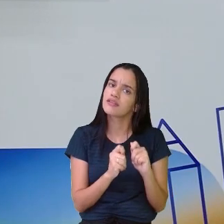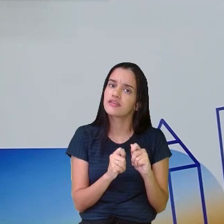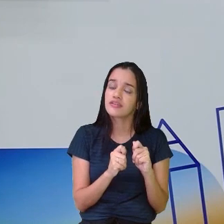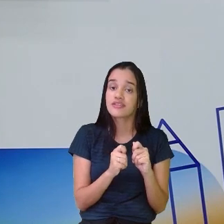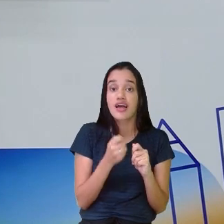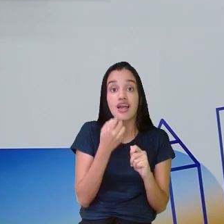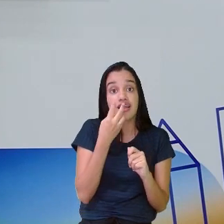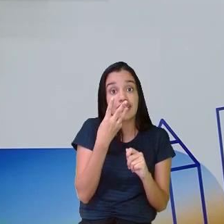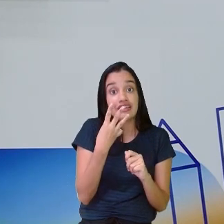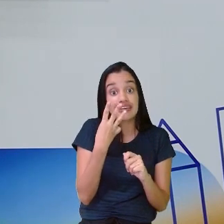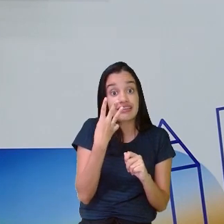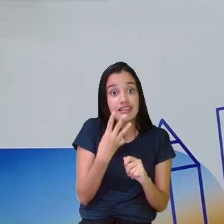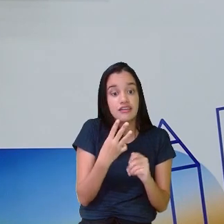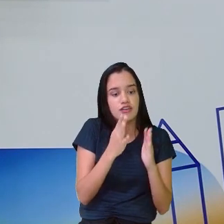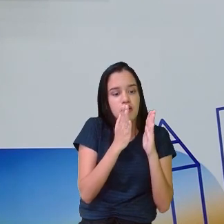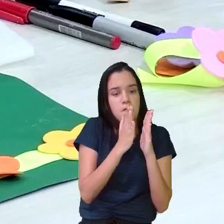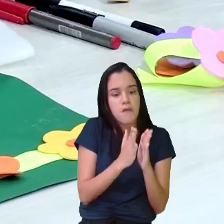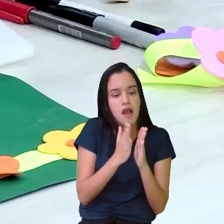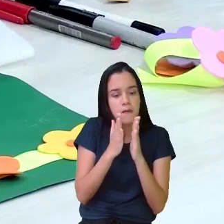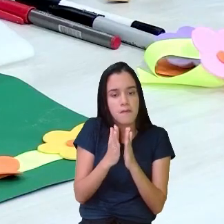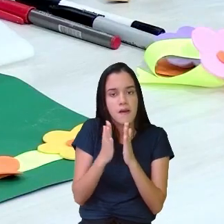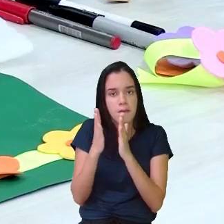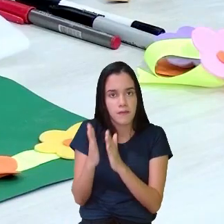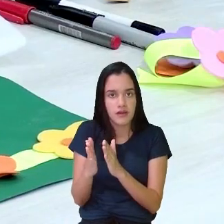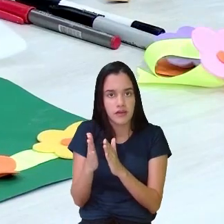dividir em três partes, tá?